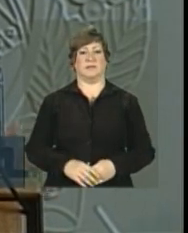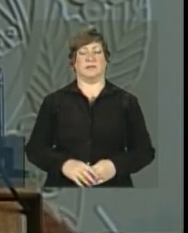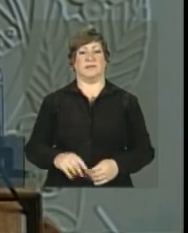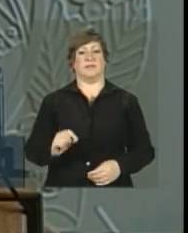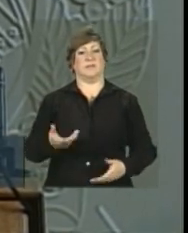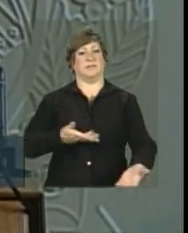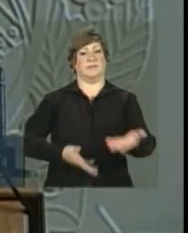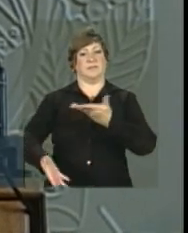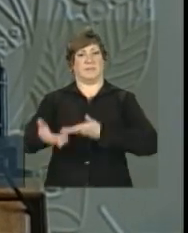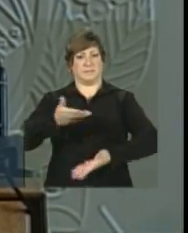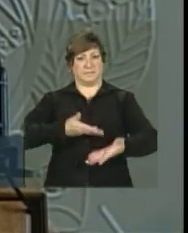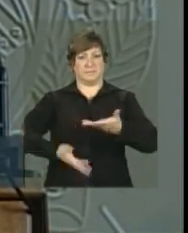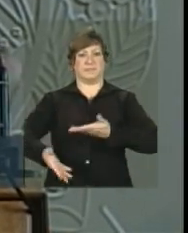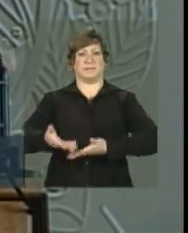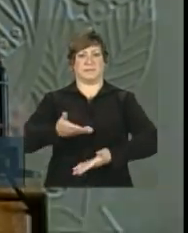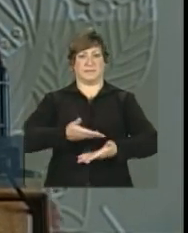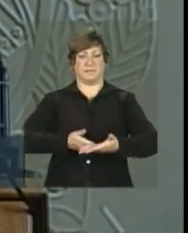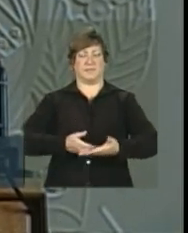fraternos,